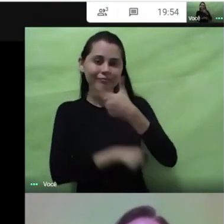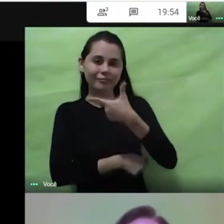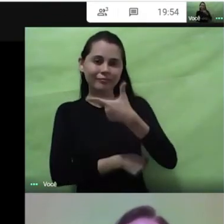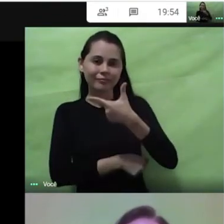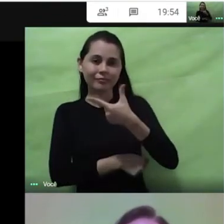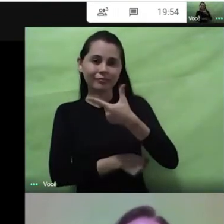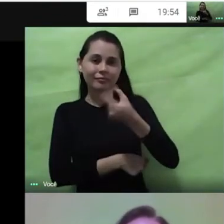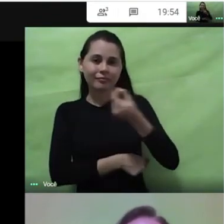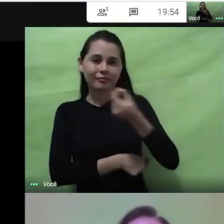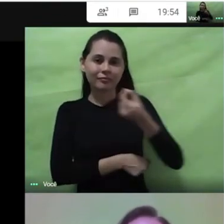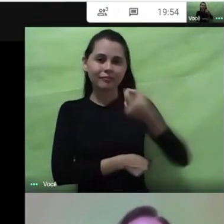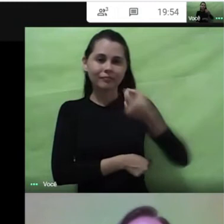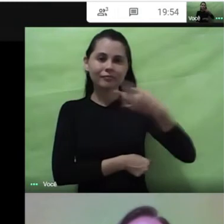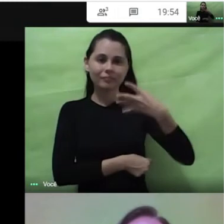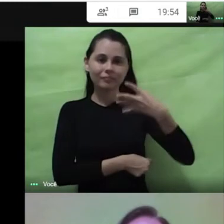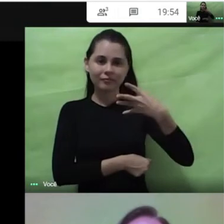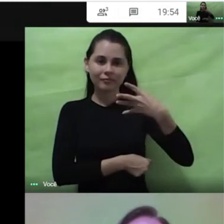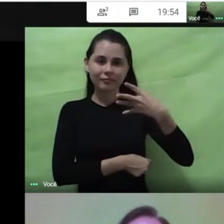2004.